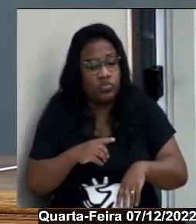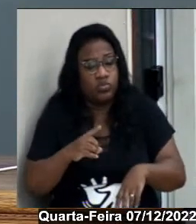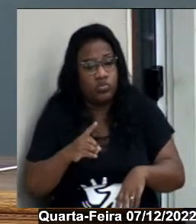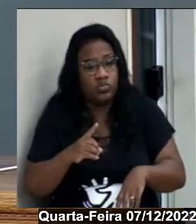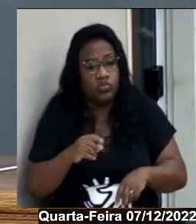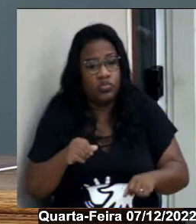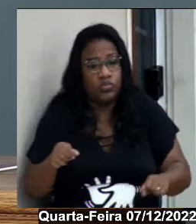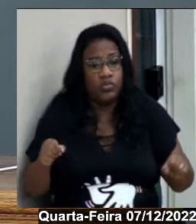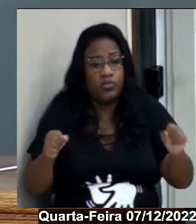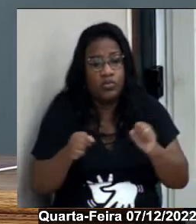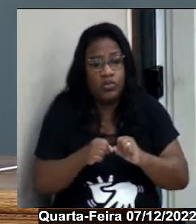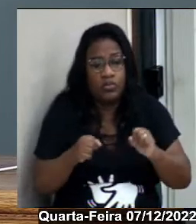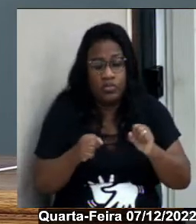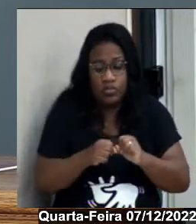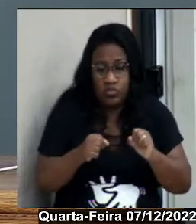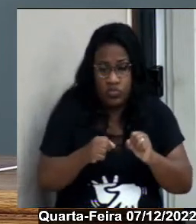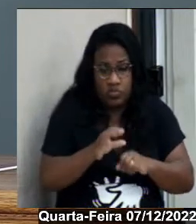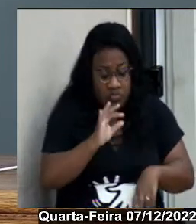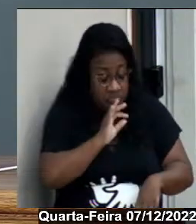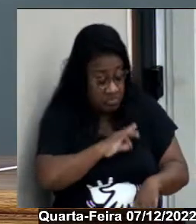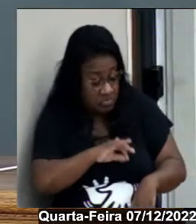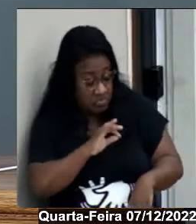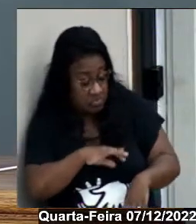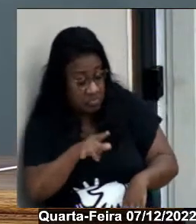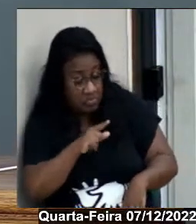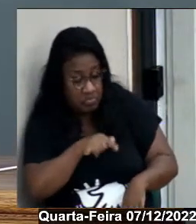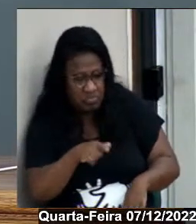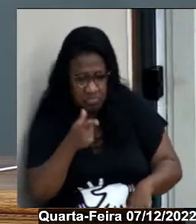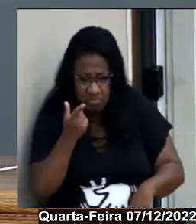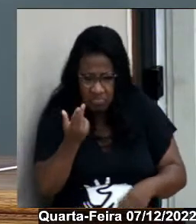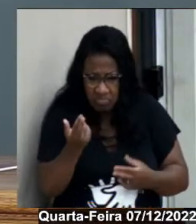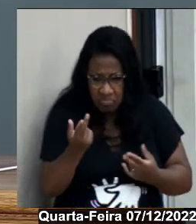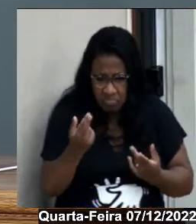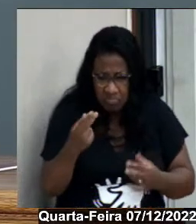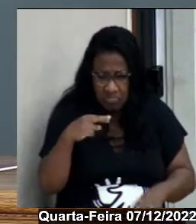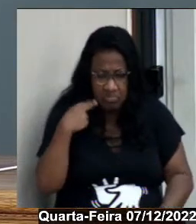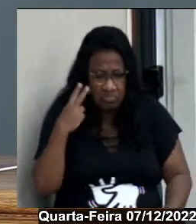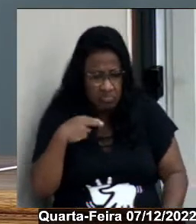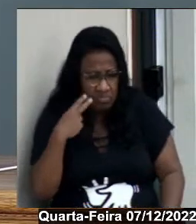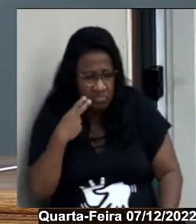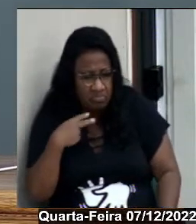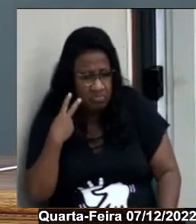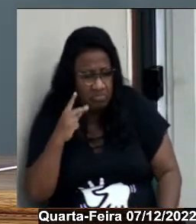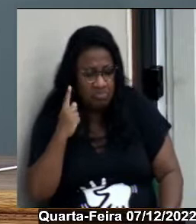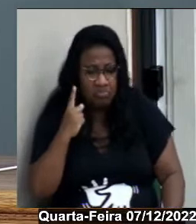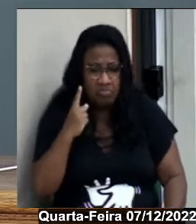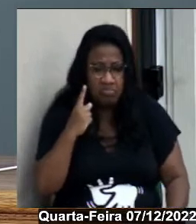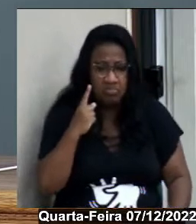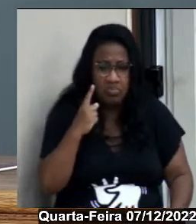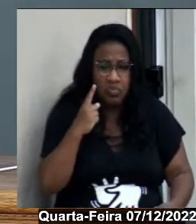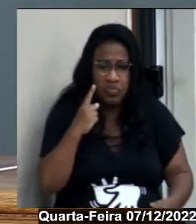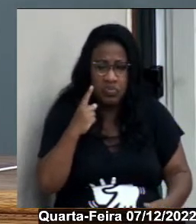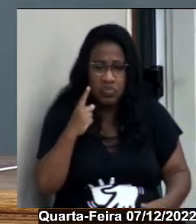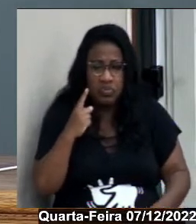dia, fazendo uma escota e receber o mesmo salário que um que está cumprindo o seu